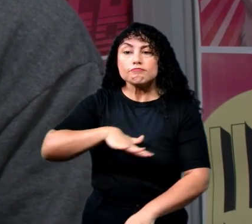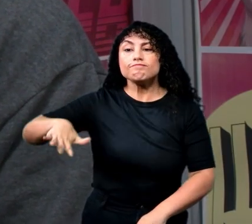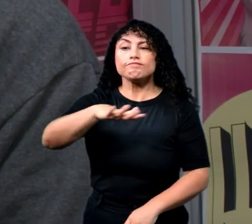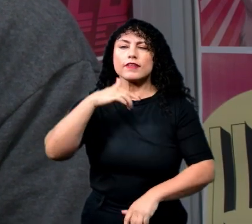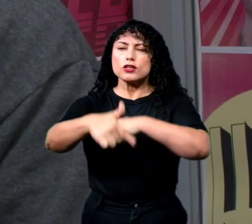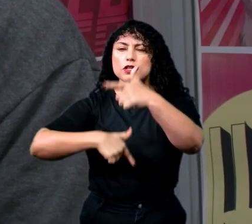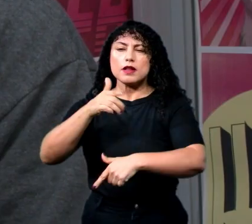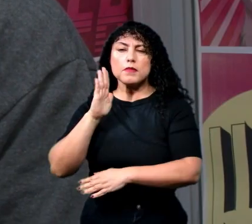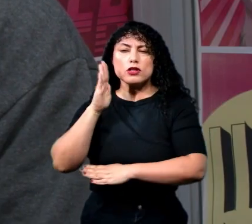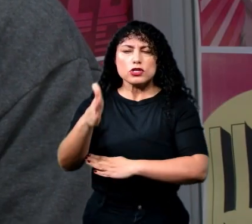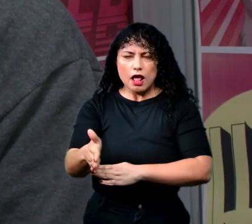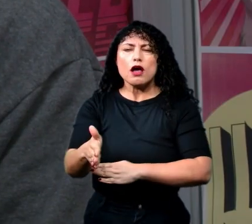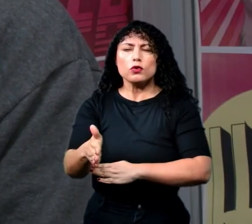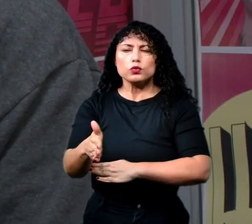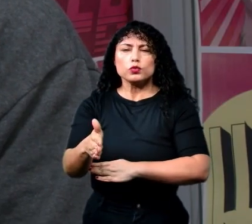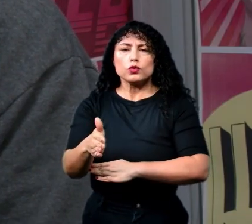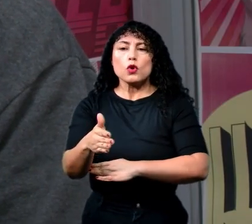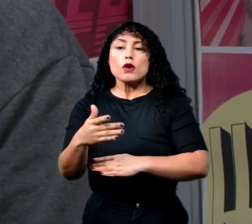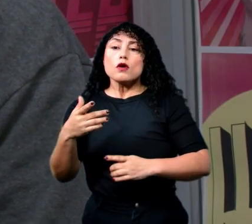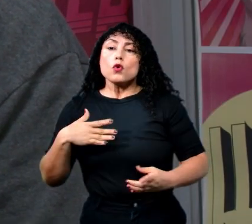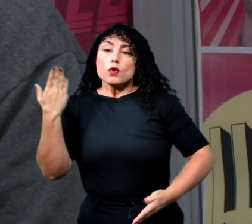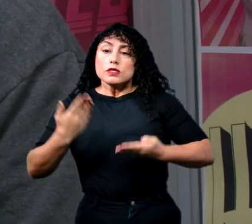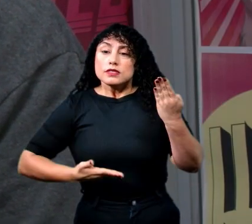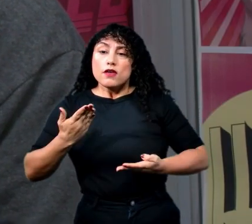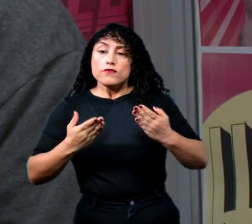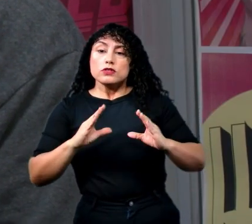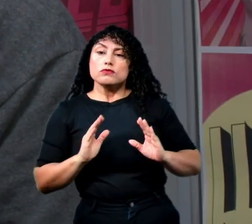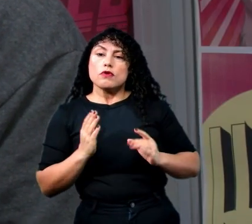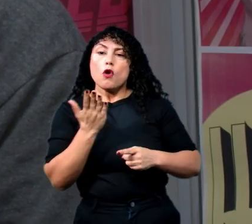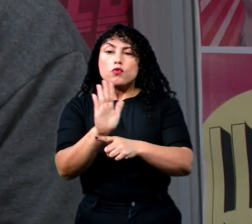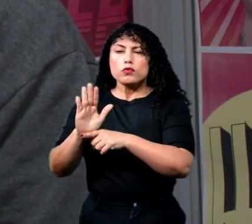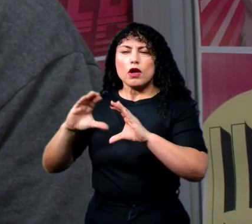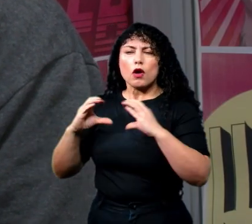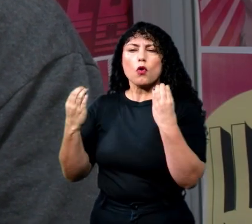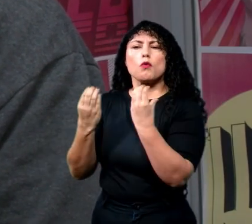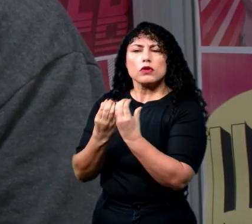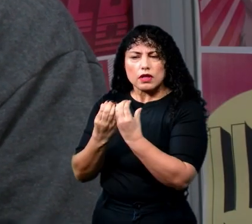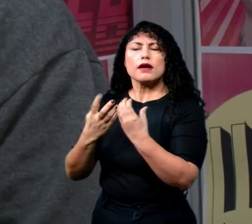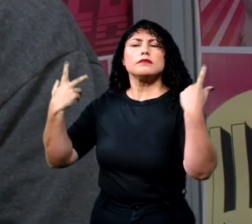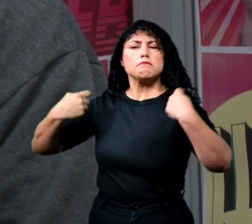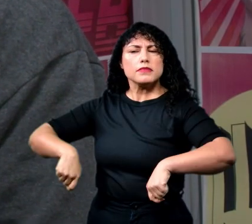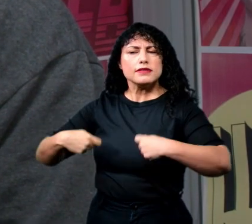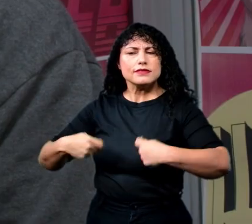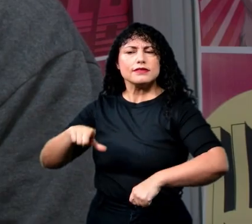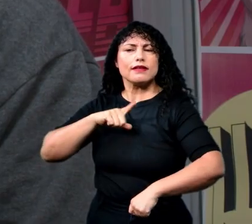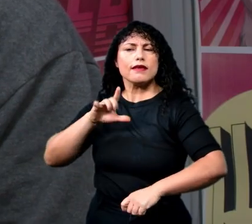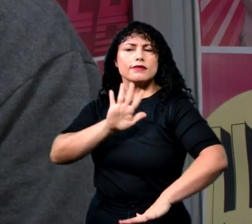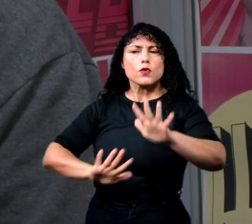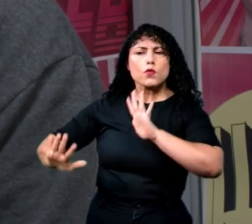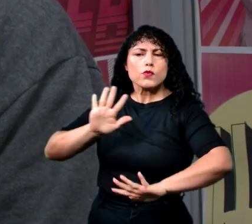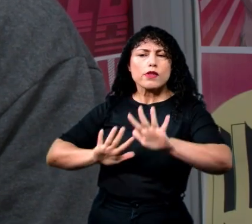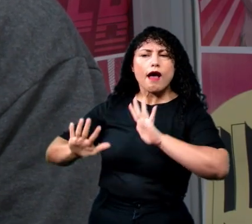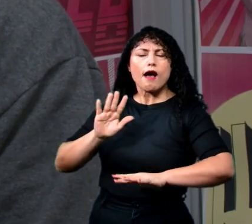trabalha diretamente com prestação de serviço à comunidade, então a gente tem que ter esse cuidado,